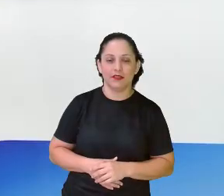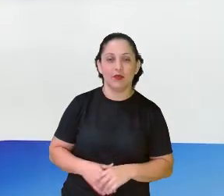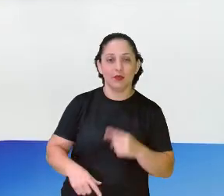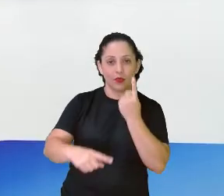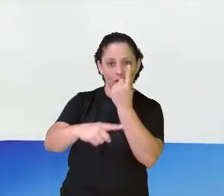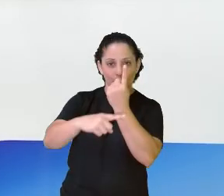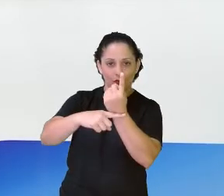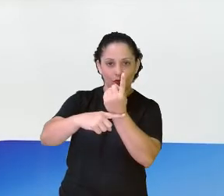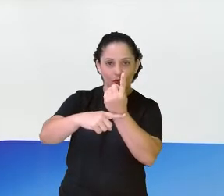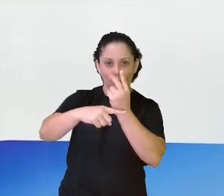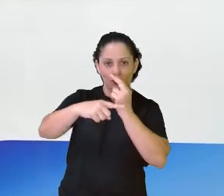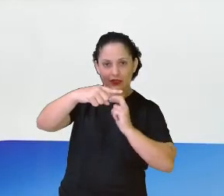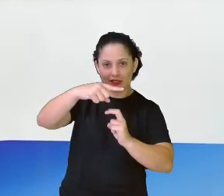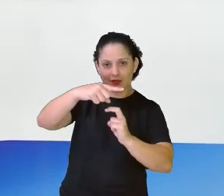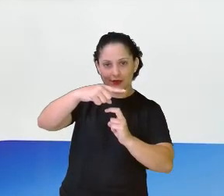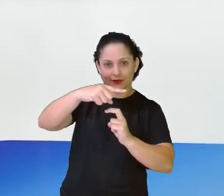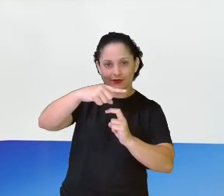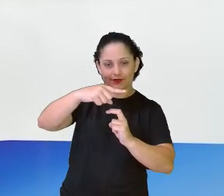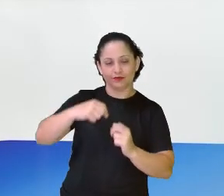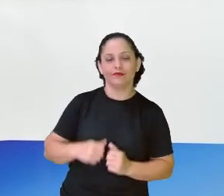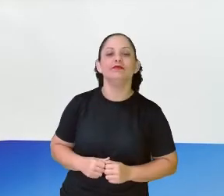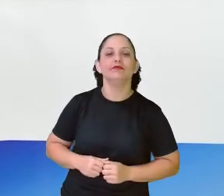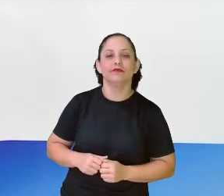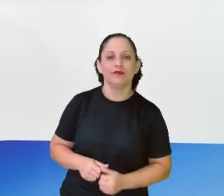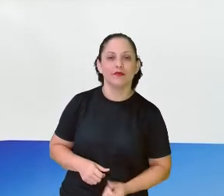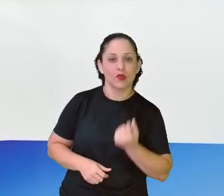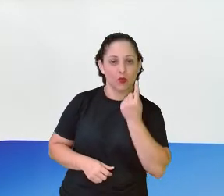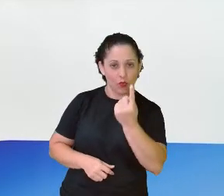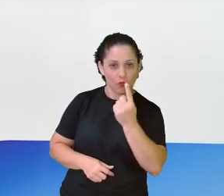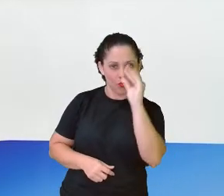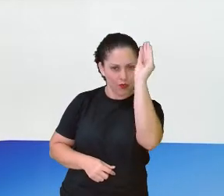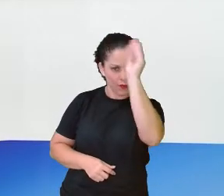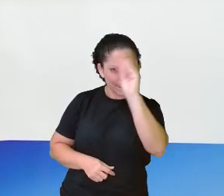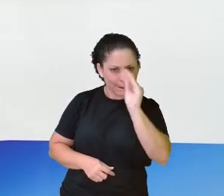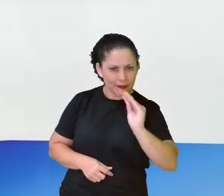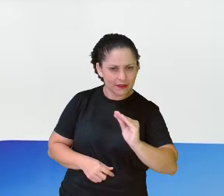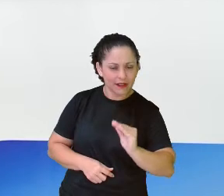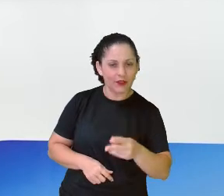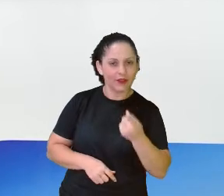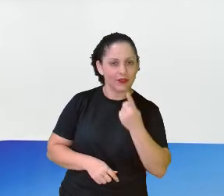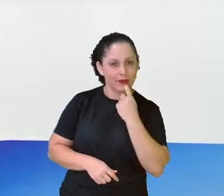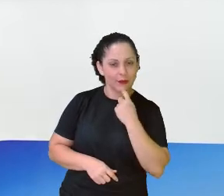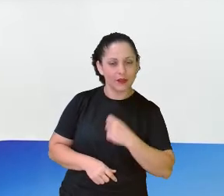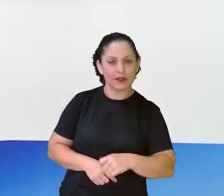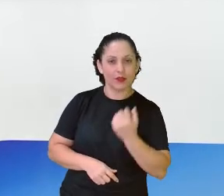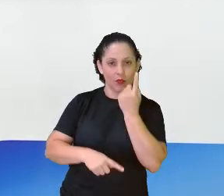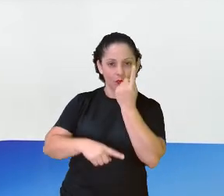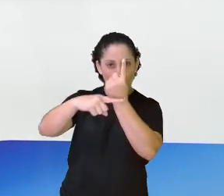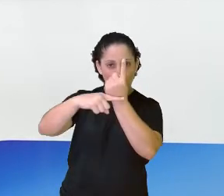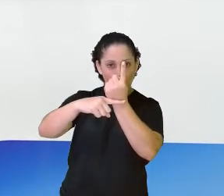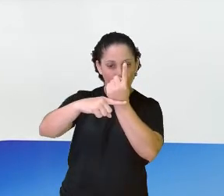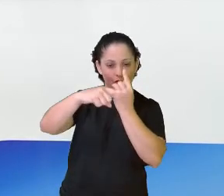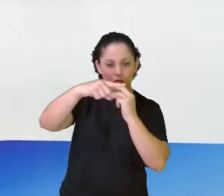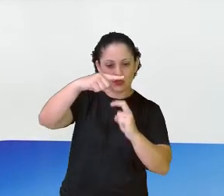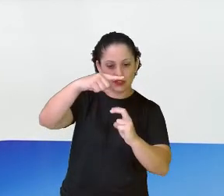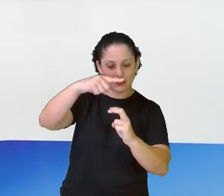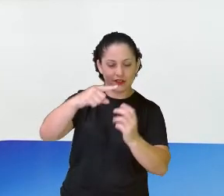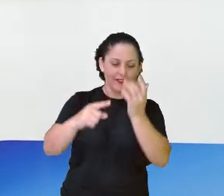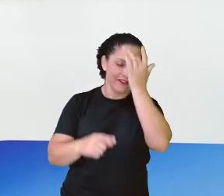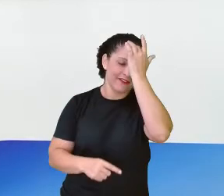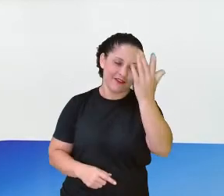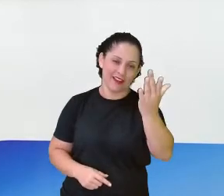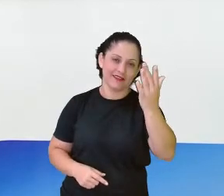1/5. Destaquei uma das 5 partes que eu dividi no total. Fácil, né,